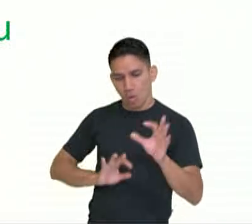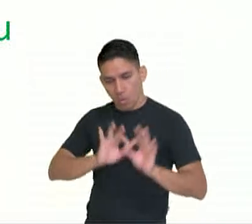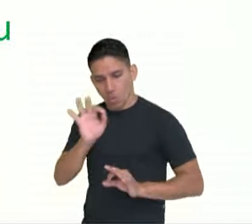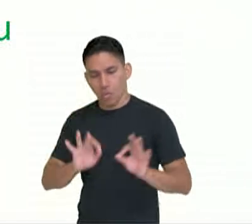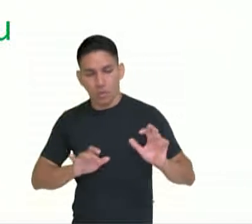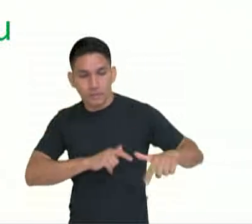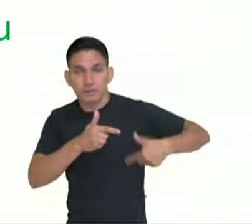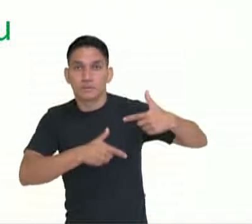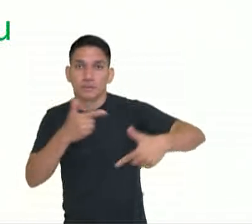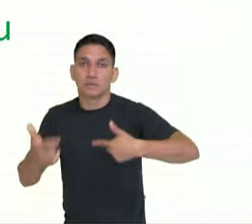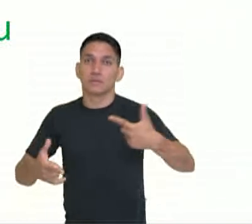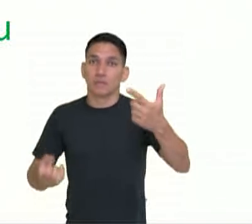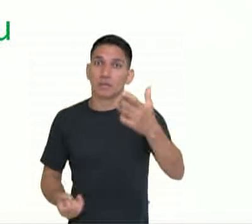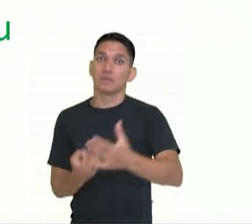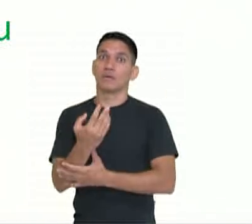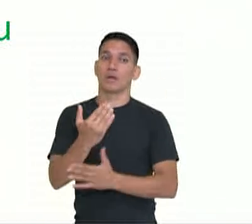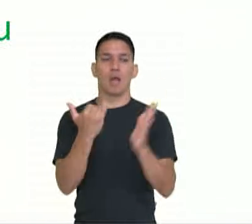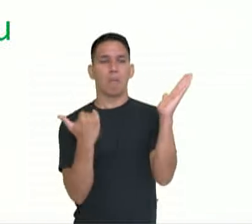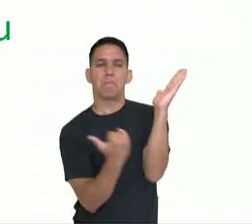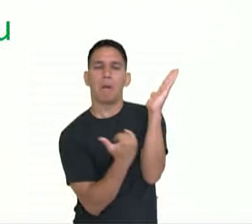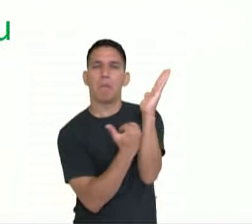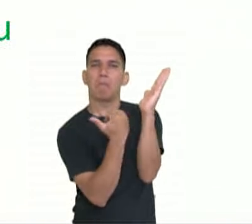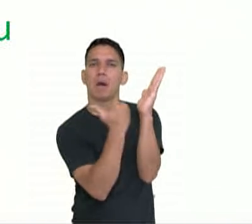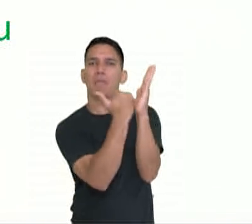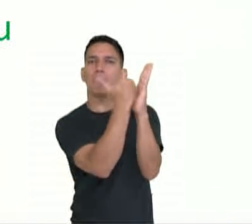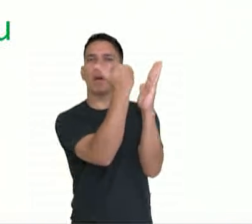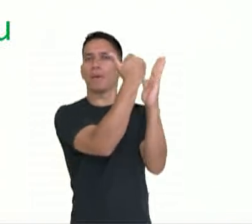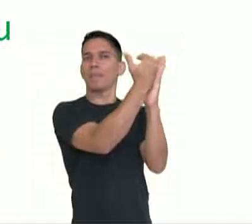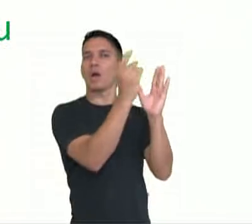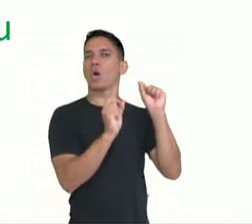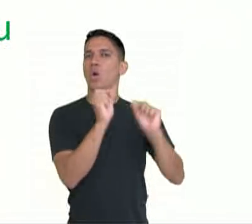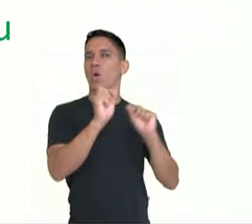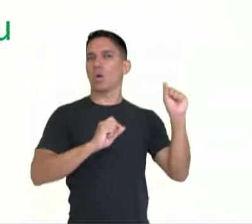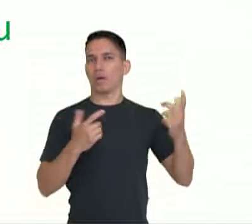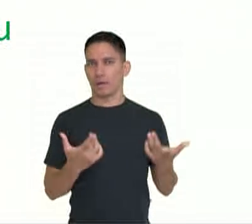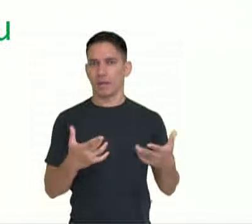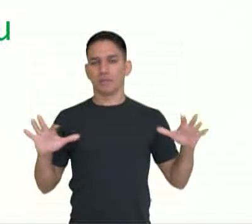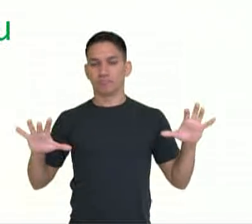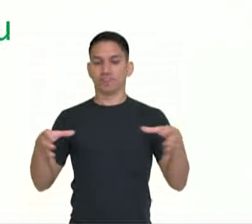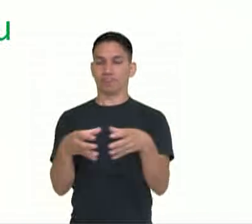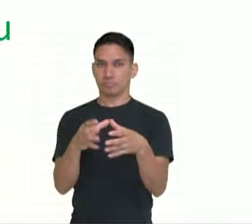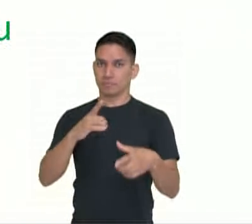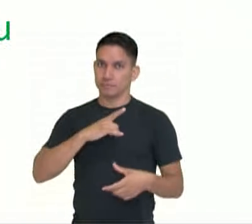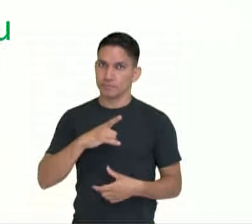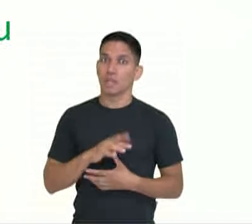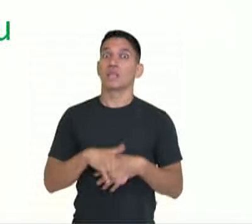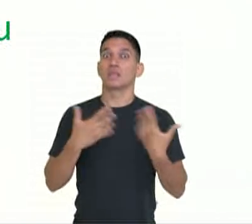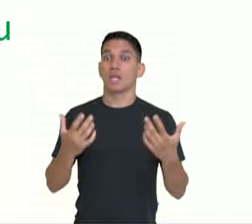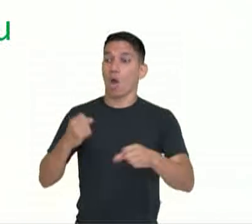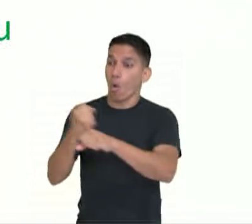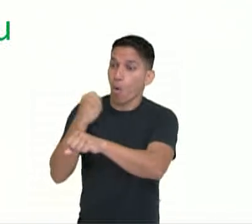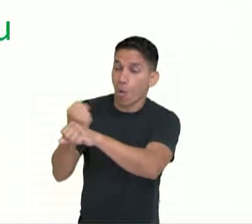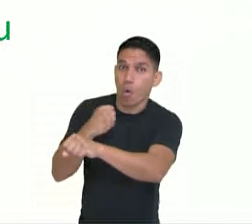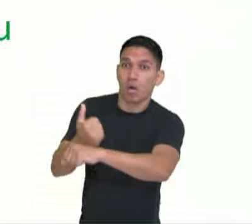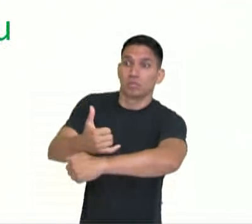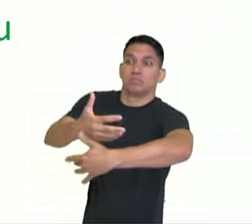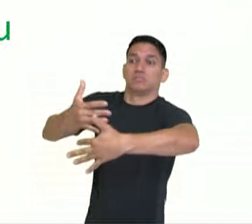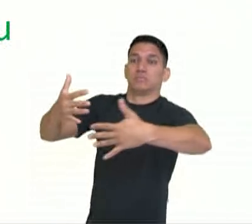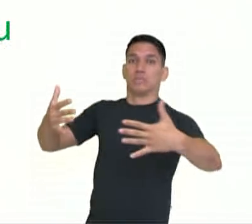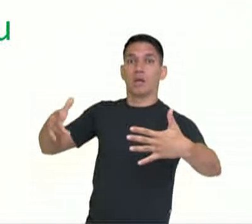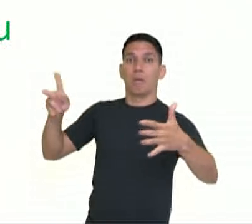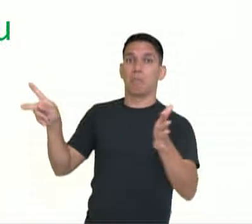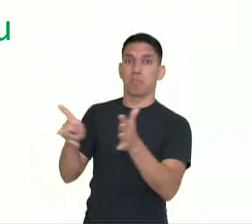trabalho, ocorreu a hierarquização da sociedade e a construção de obras coletivas. Então, a construção de grandes obras que eram usadas pelo